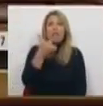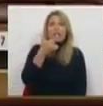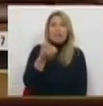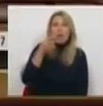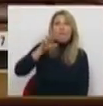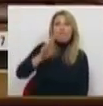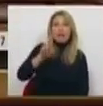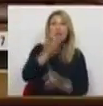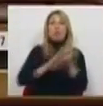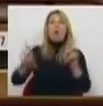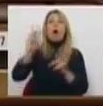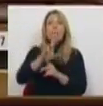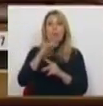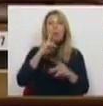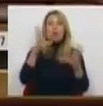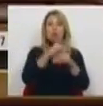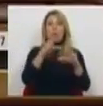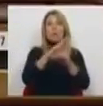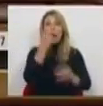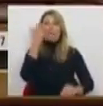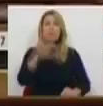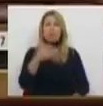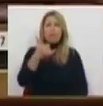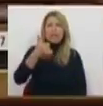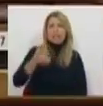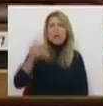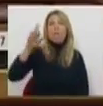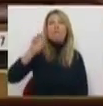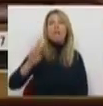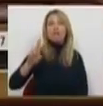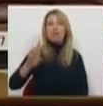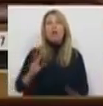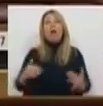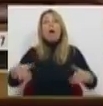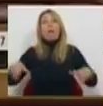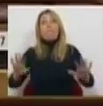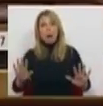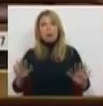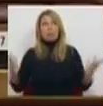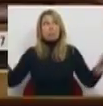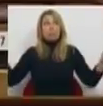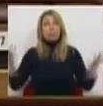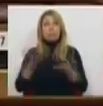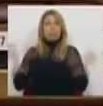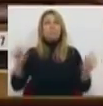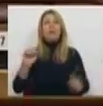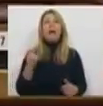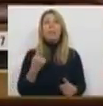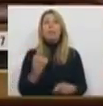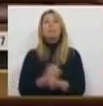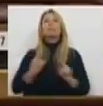aumento extraordinário das pensões. 25 vezes. No entanto, desaparece num instante para pagar